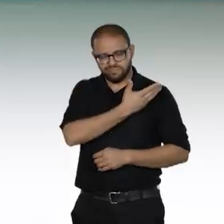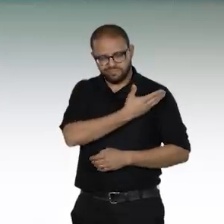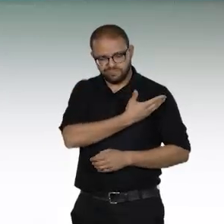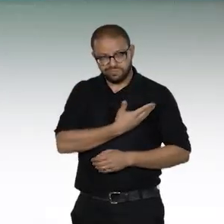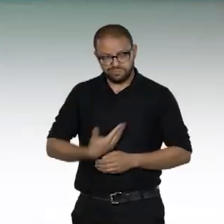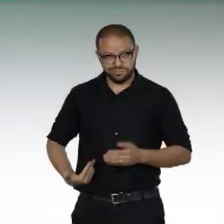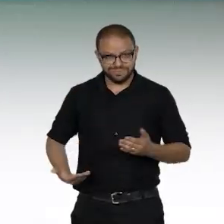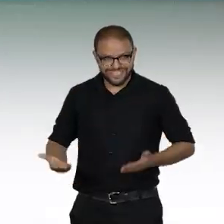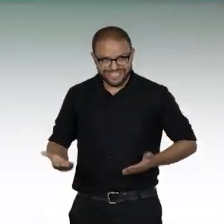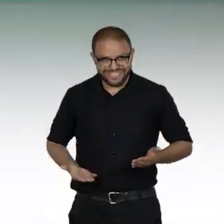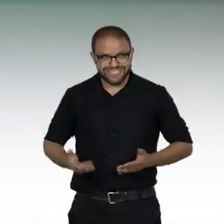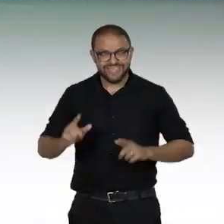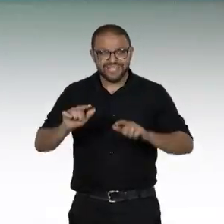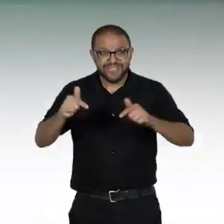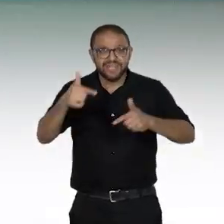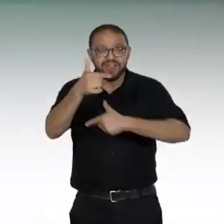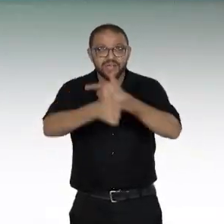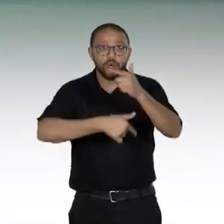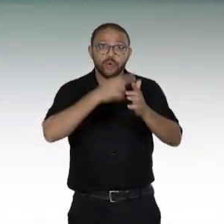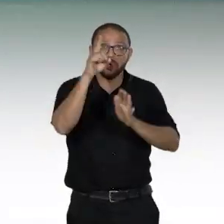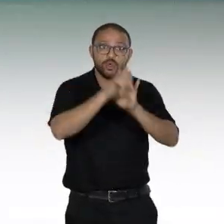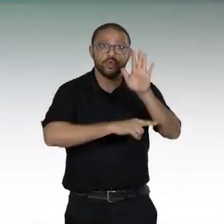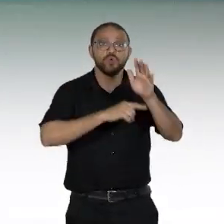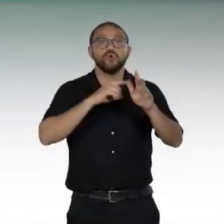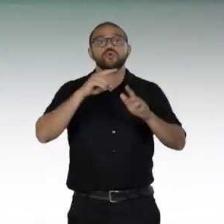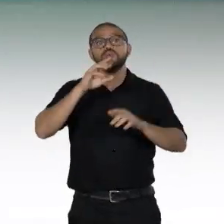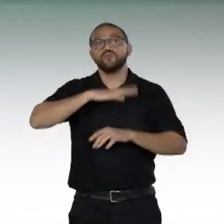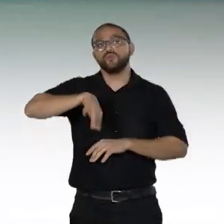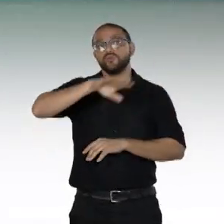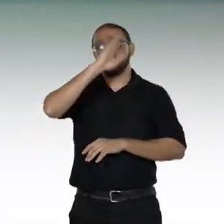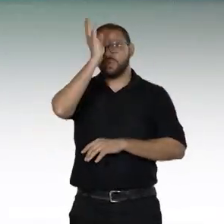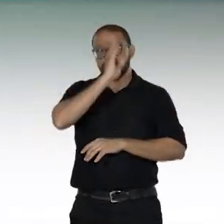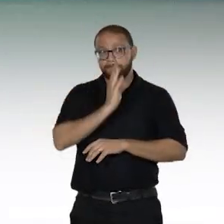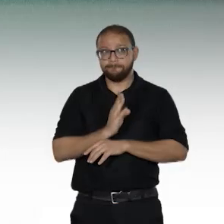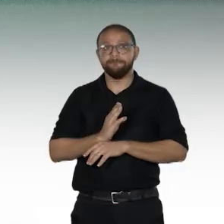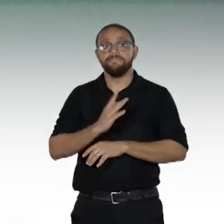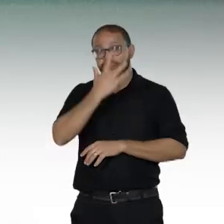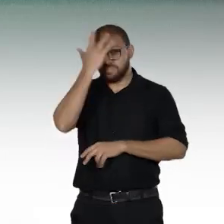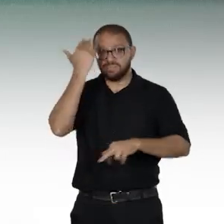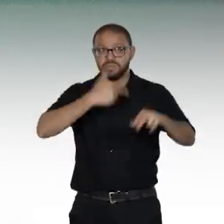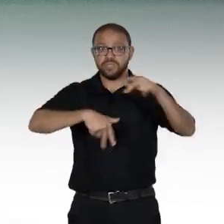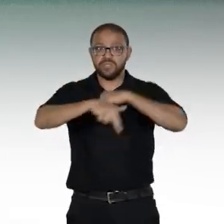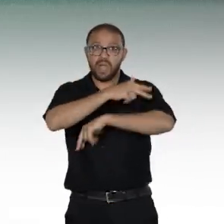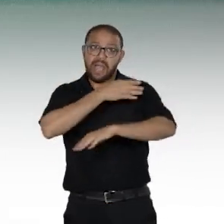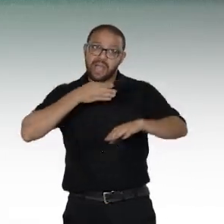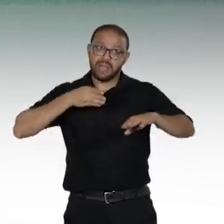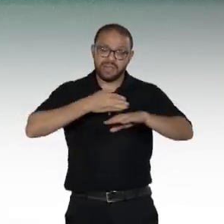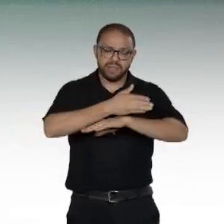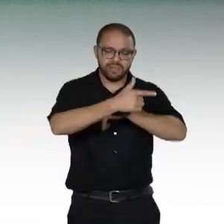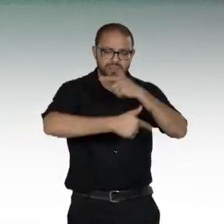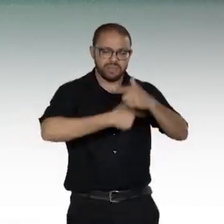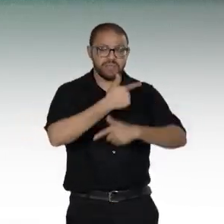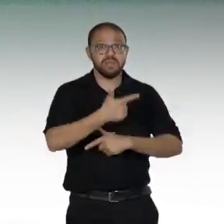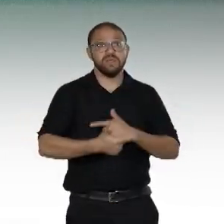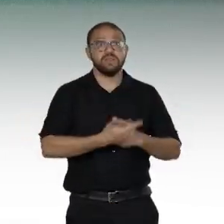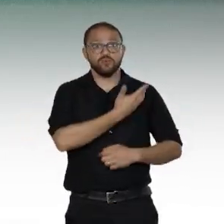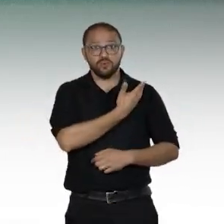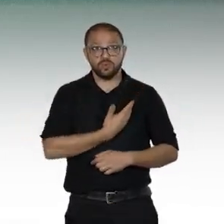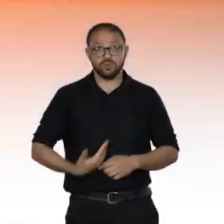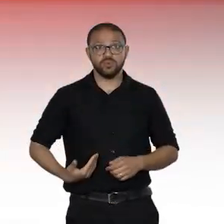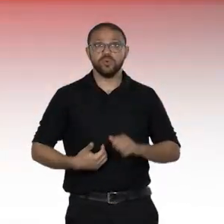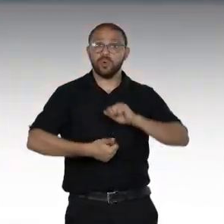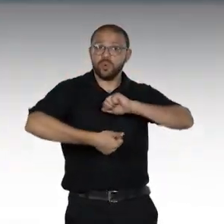servidores públicos se dedicam a garantir o direito dos brasileiros e brasileiras de terem acesso a serviços públicos de